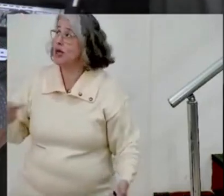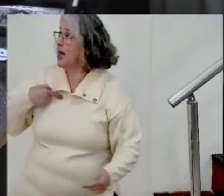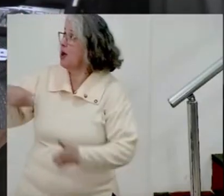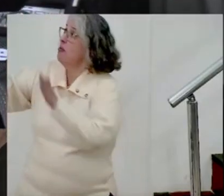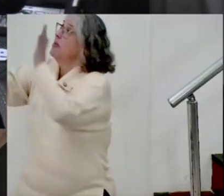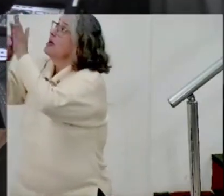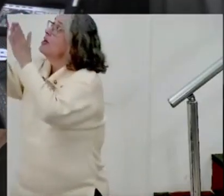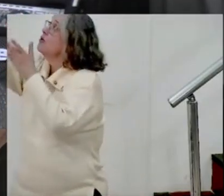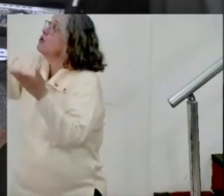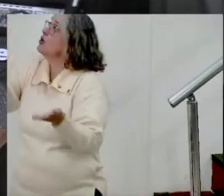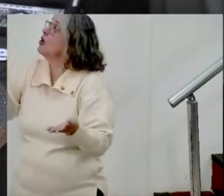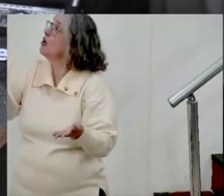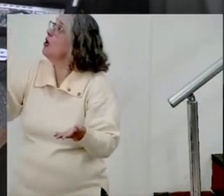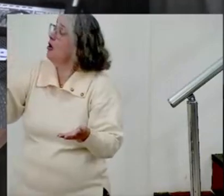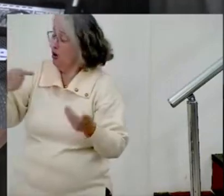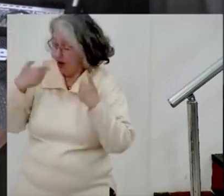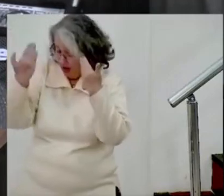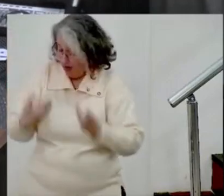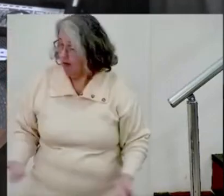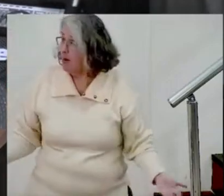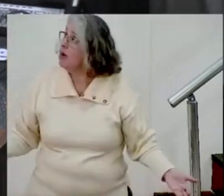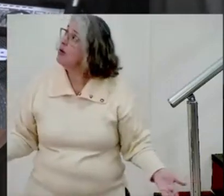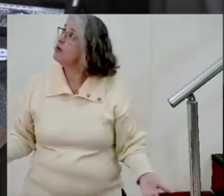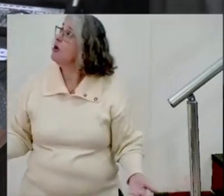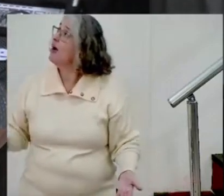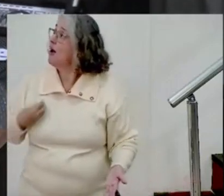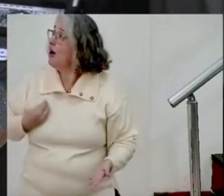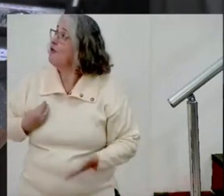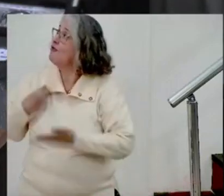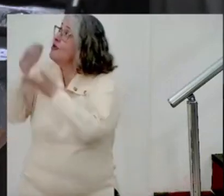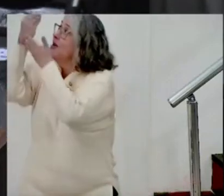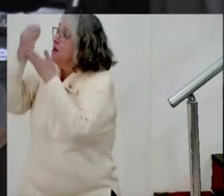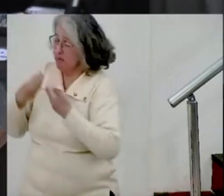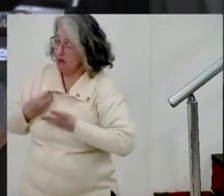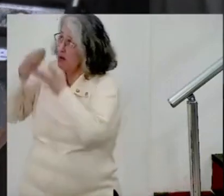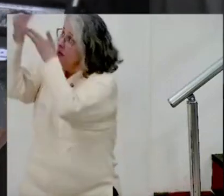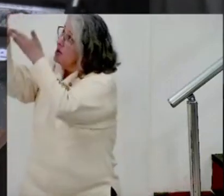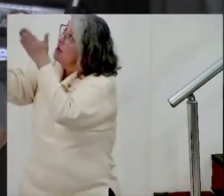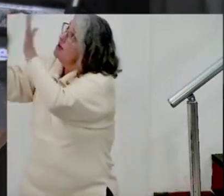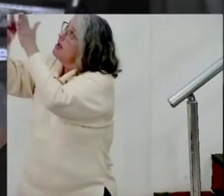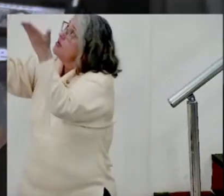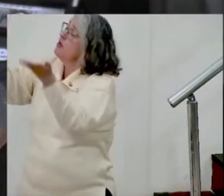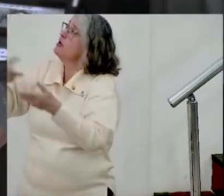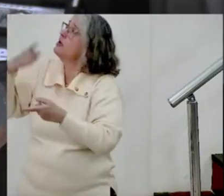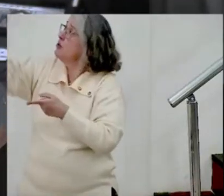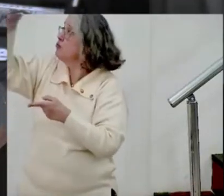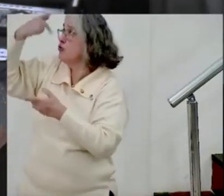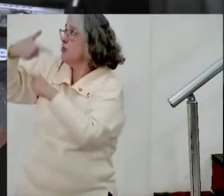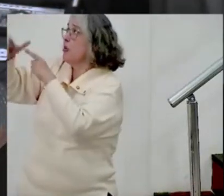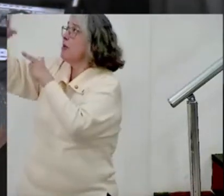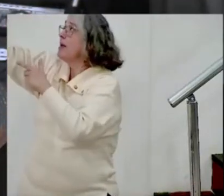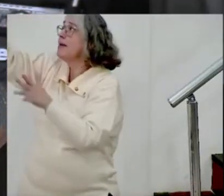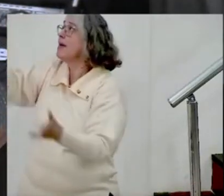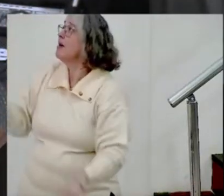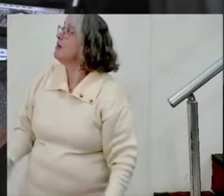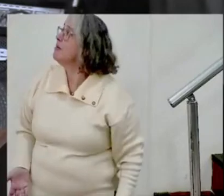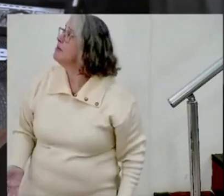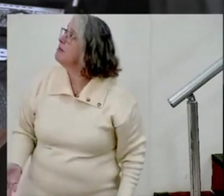morreu por mim, o Senhor me comprou. A minha vida é tua, tudo que é meu é teu. o senhor está com um problema aqui, o senhor não vai resolver